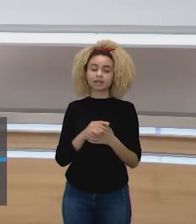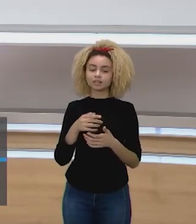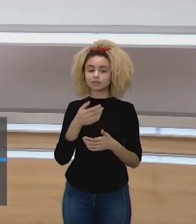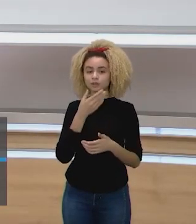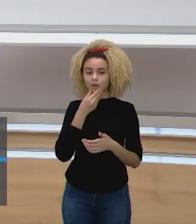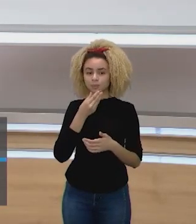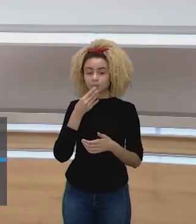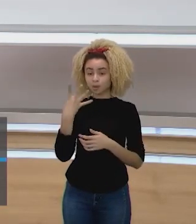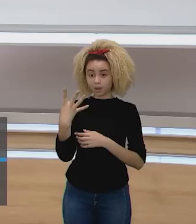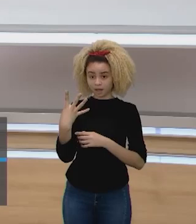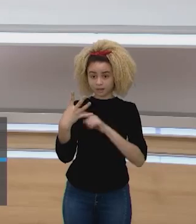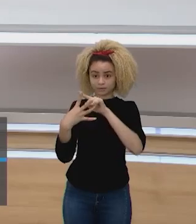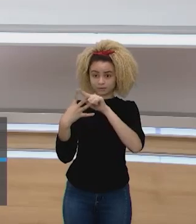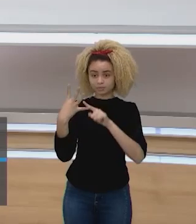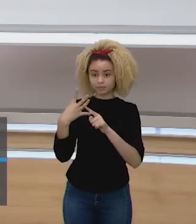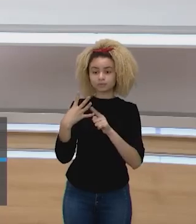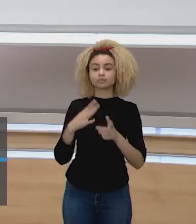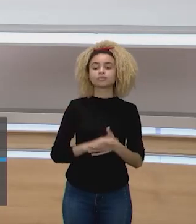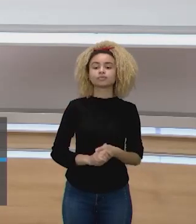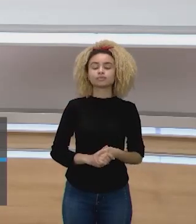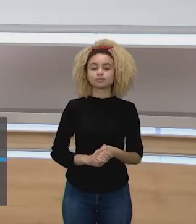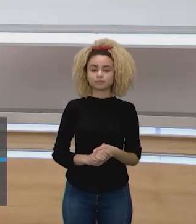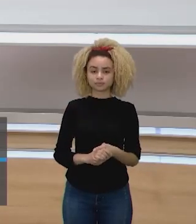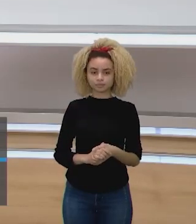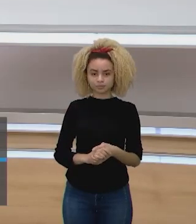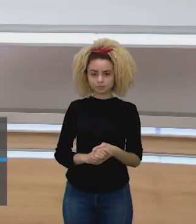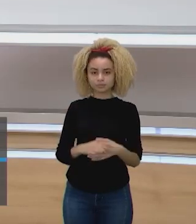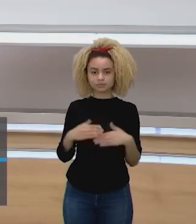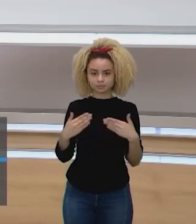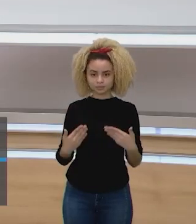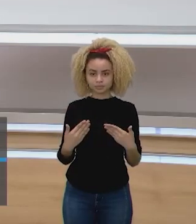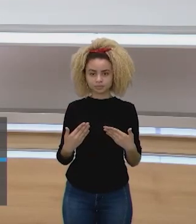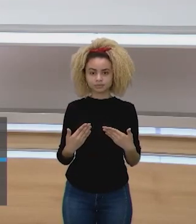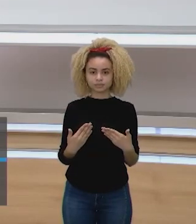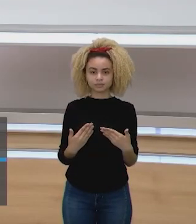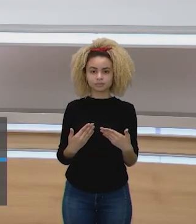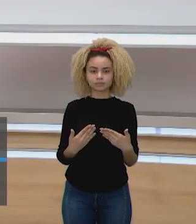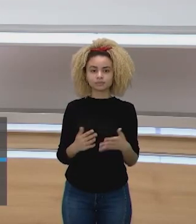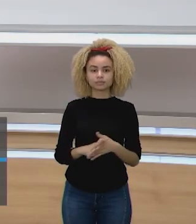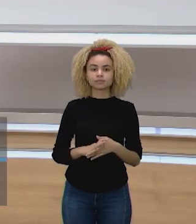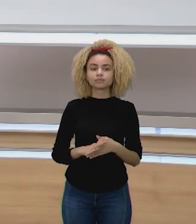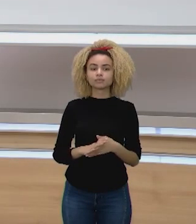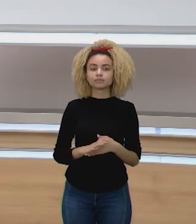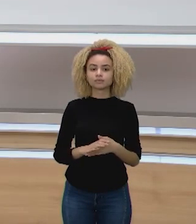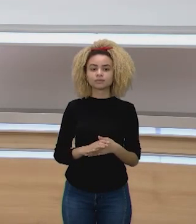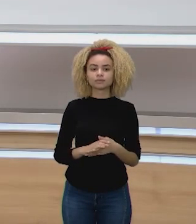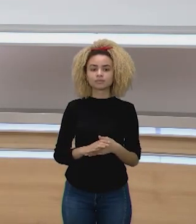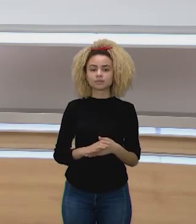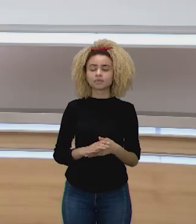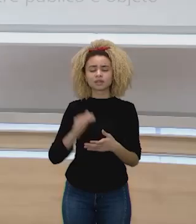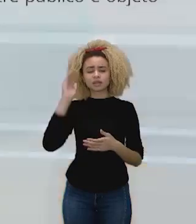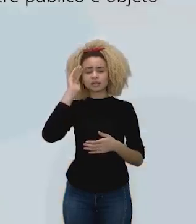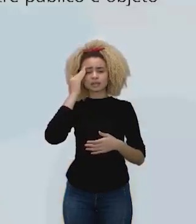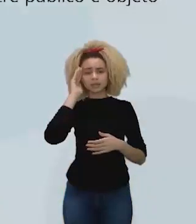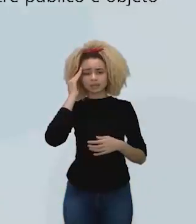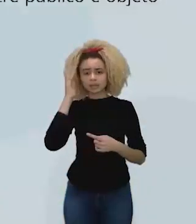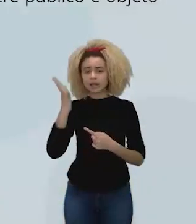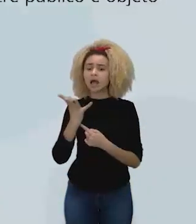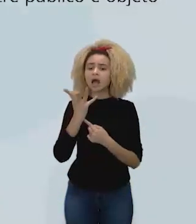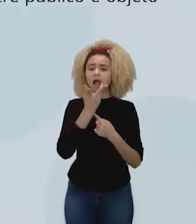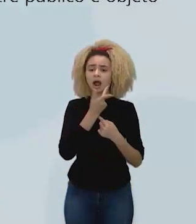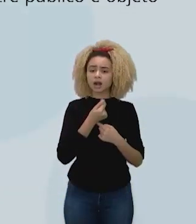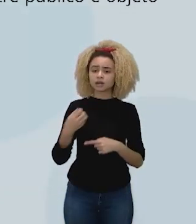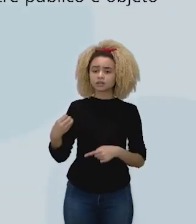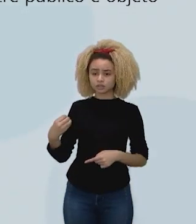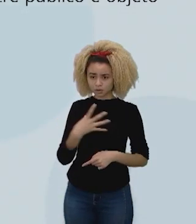né? Esses 4 rapazes alemães, tá bom? Então, gente, olha só, vamos lá. Então, e para a gente entender a arte contemporânea,